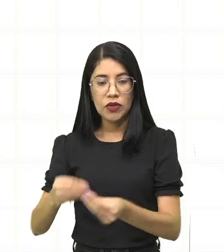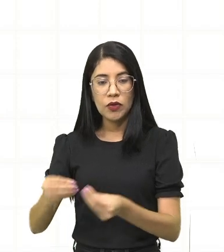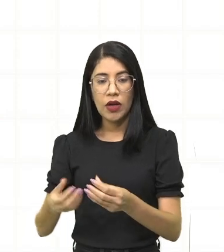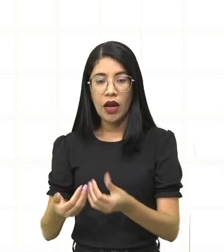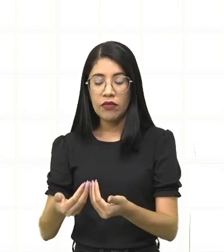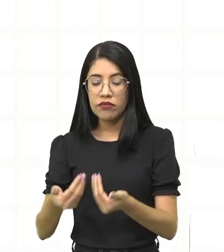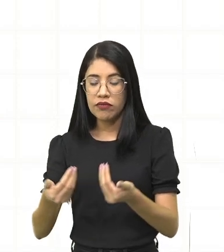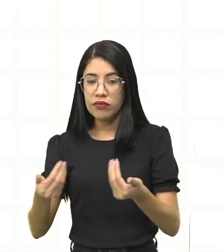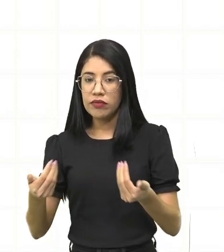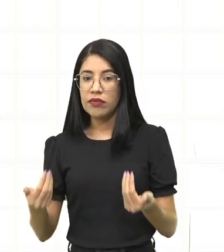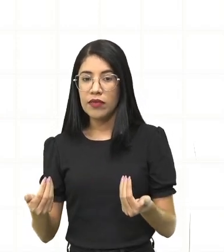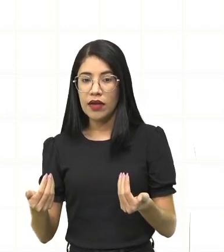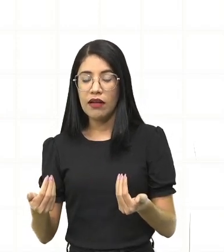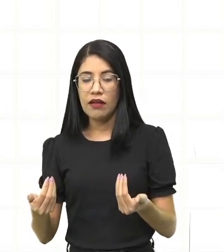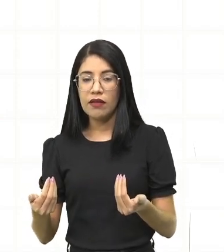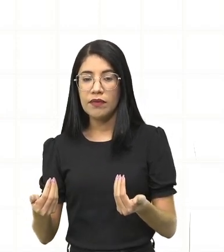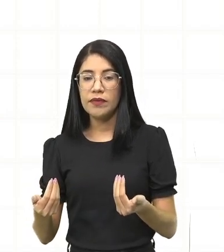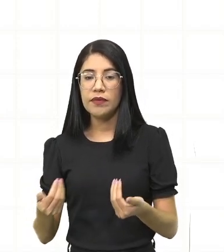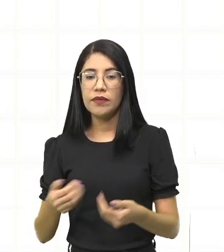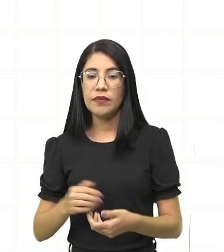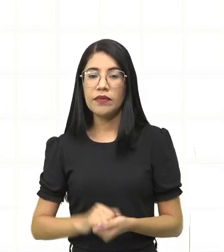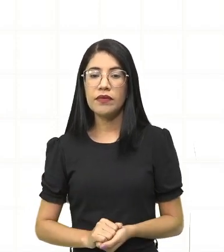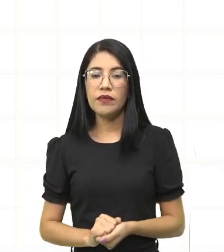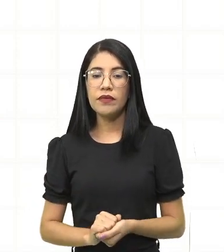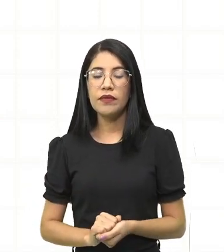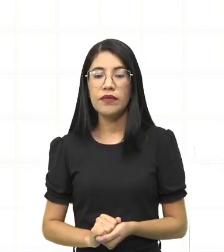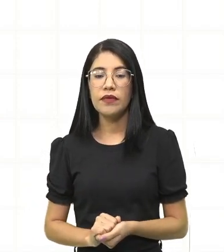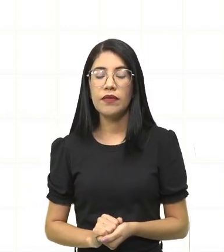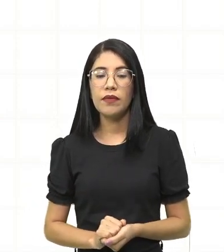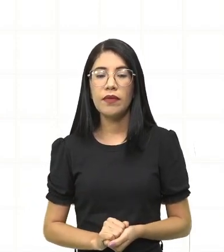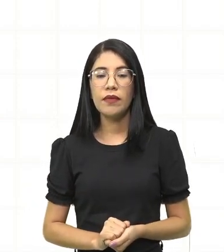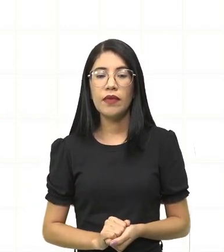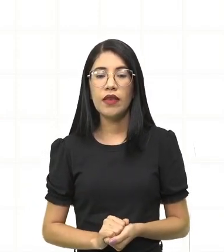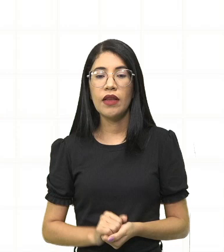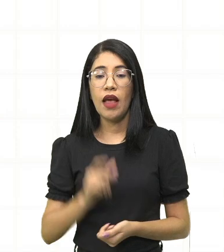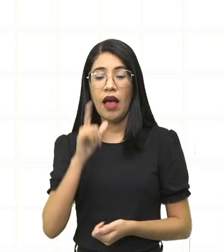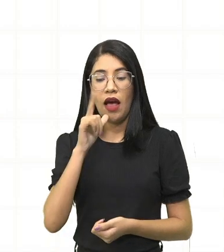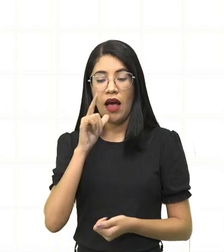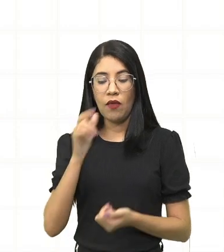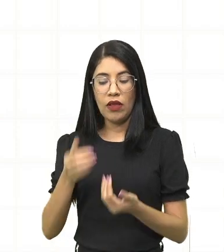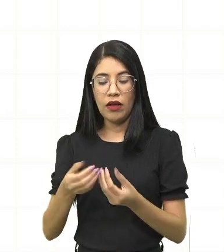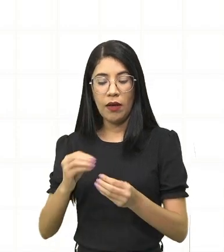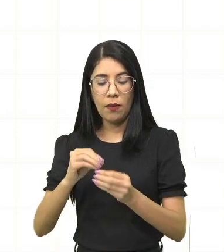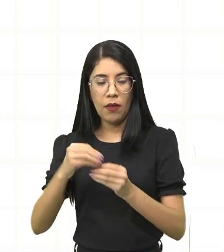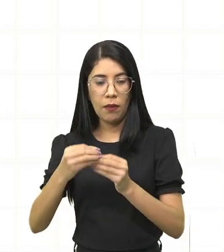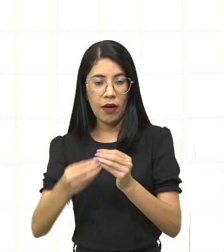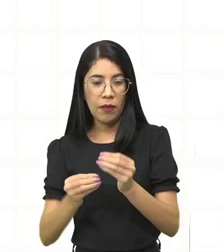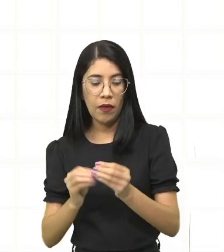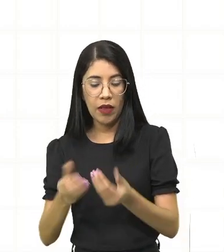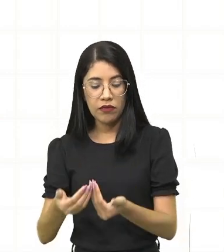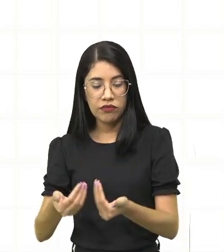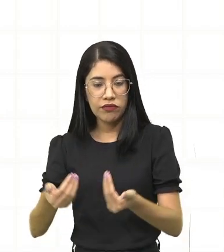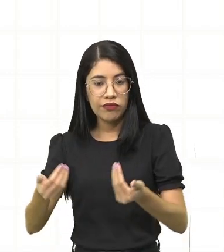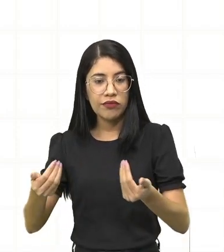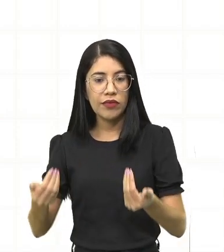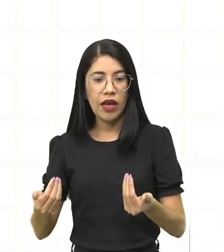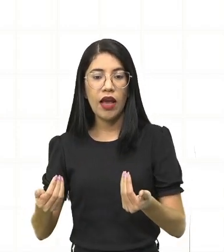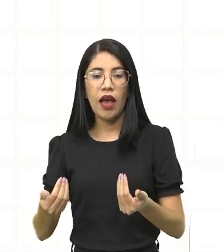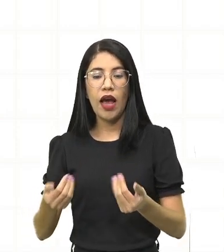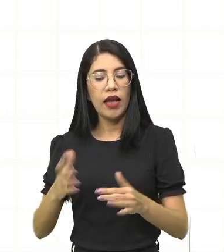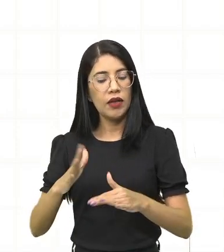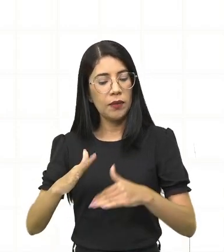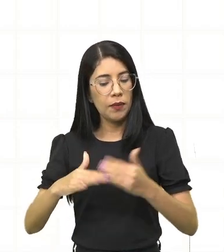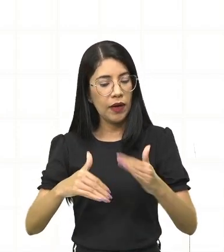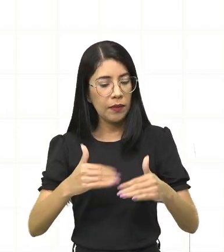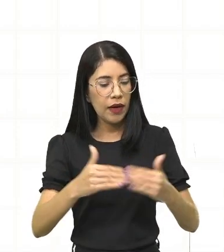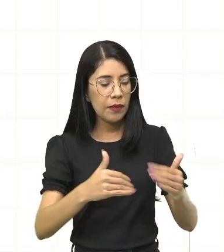as moléculas de vapor de água elas vão se dissociar do vapor. E aí segue todo esse